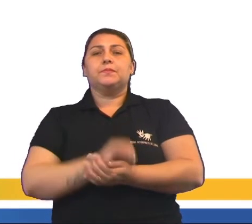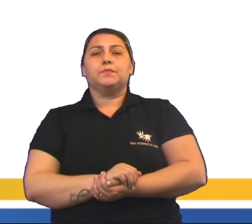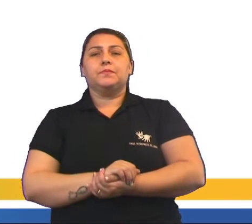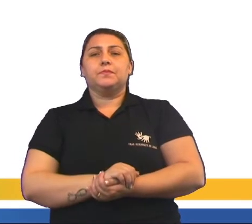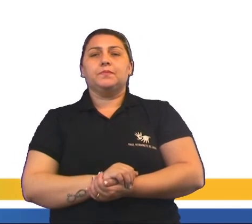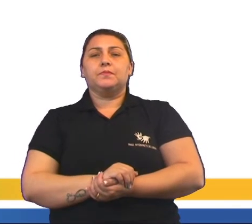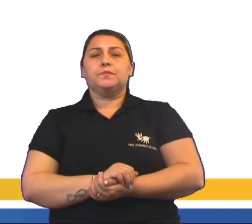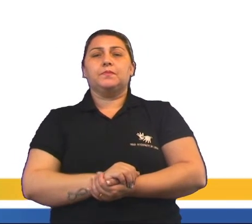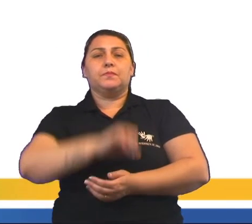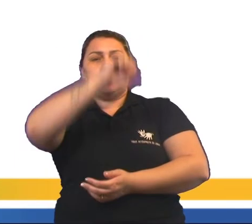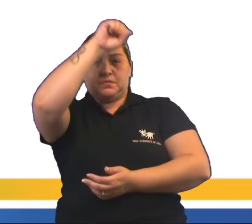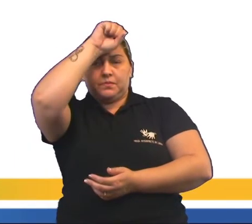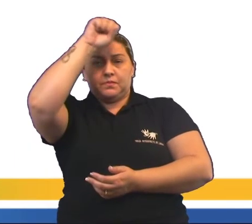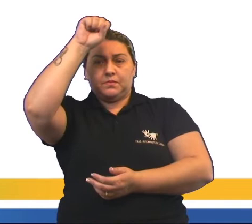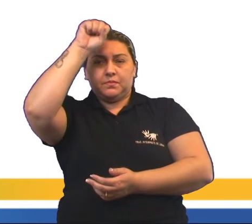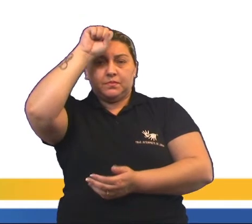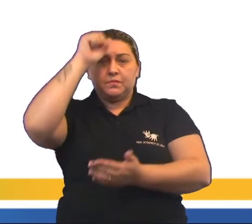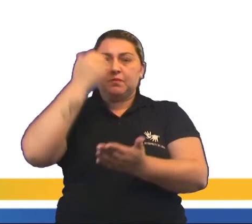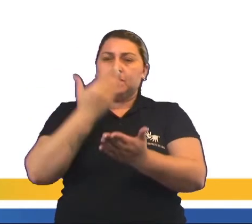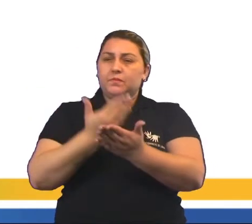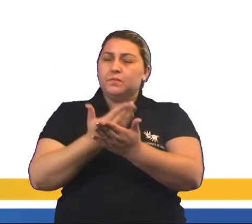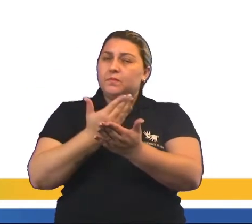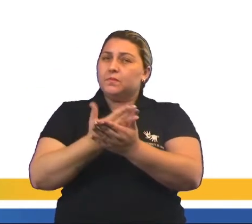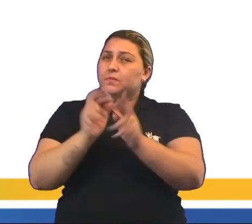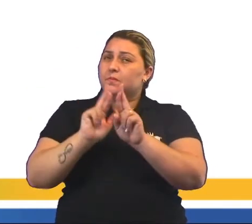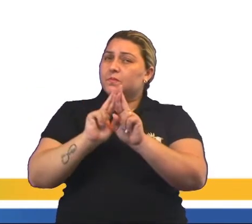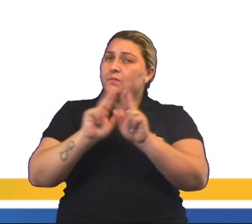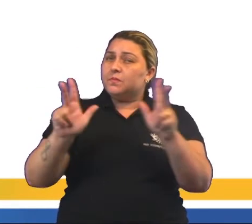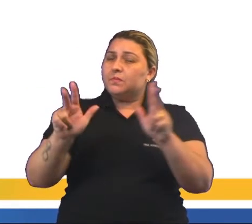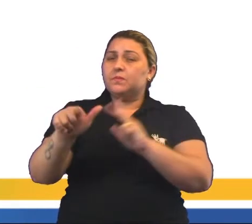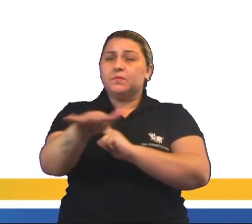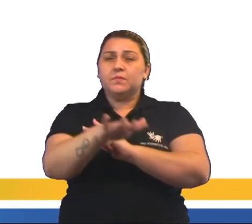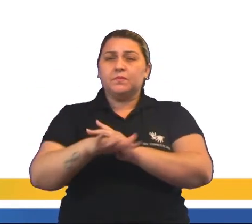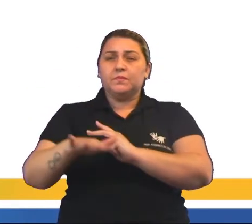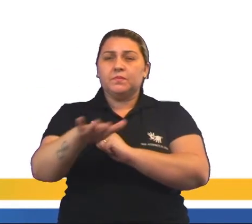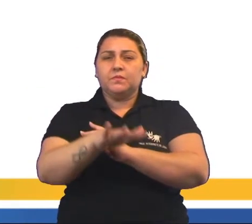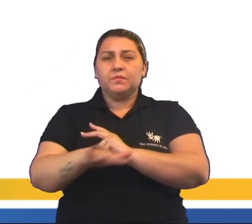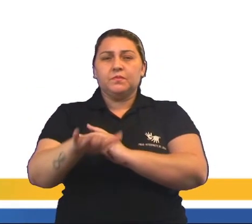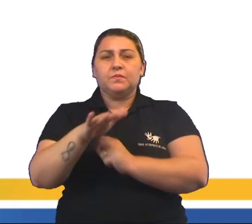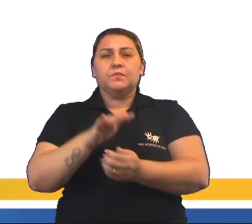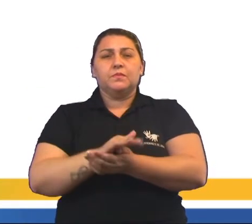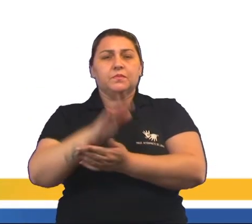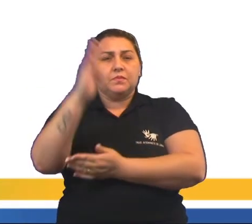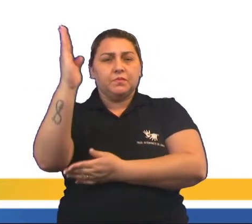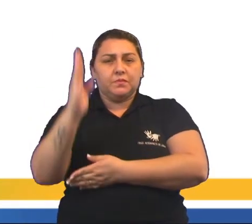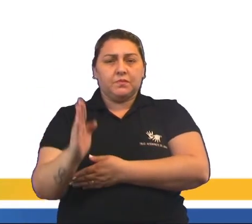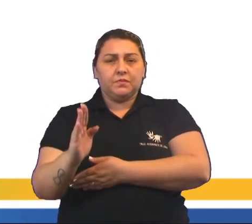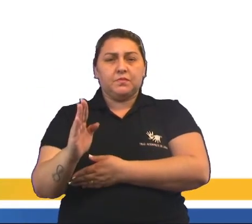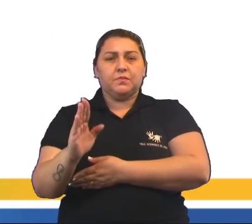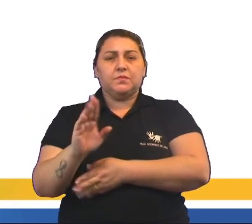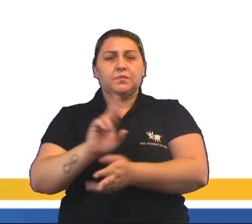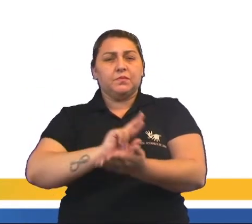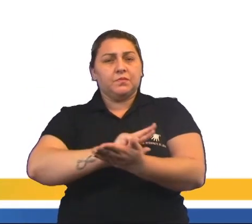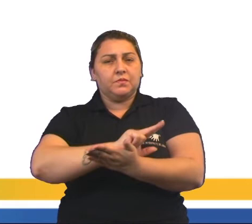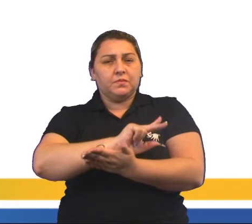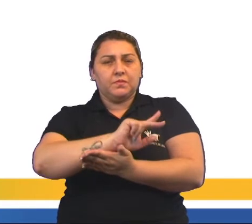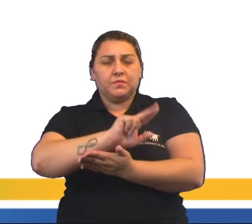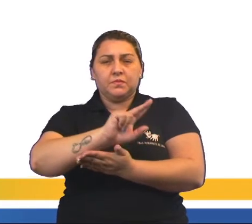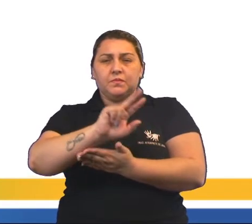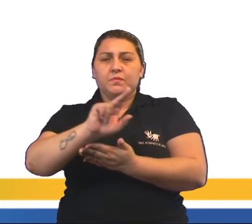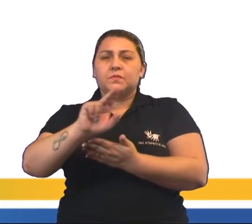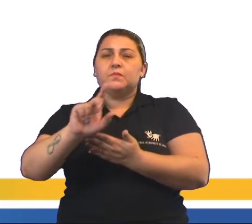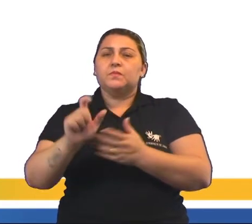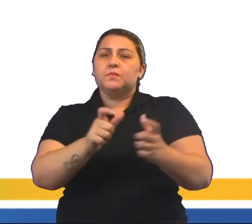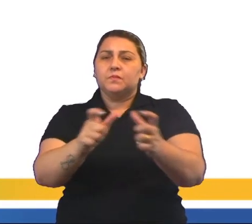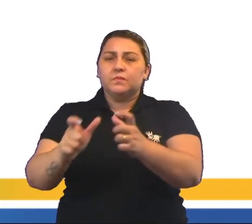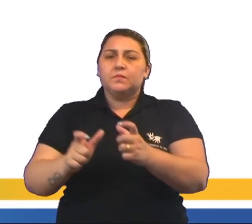portugueses. A sociologia vem estudando as diferenças sociais entre os brasileiros em